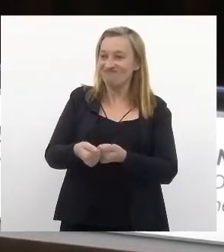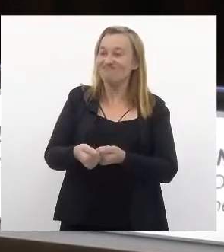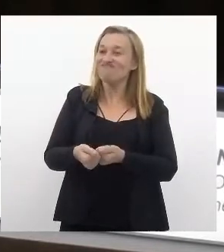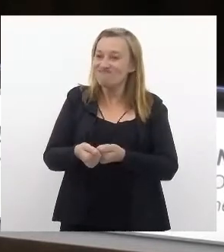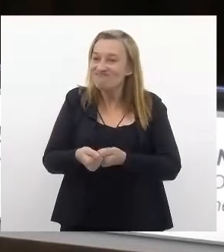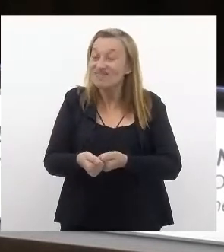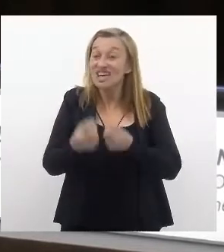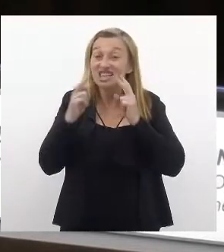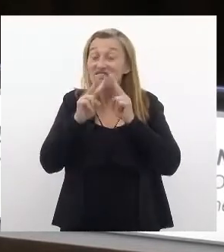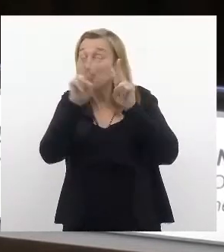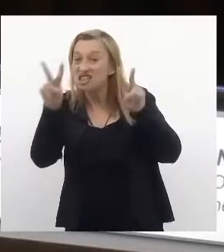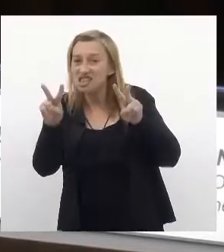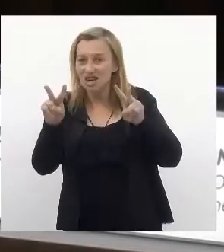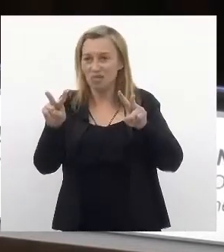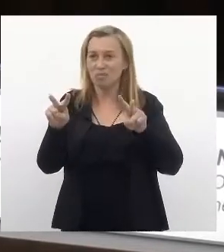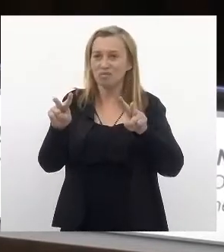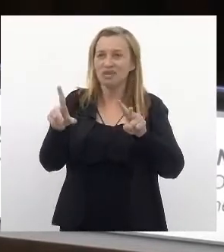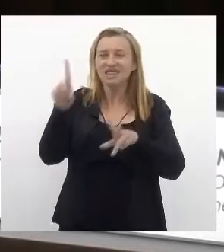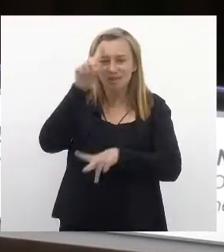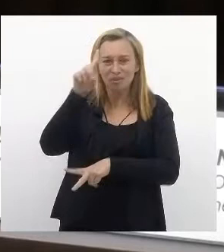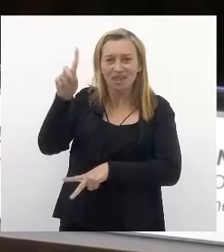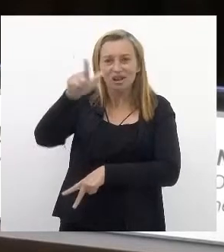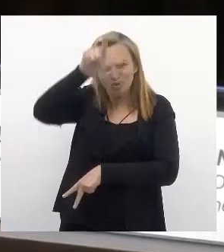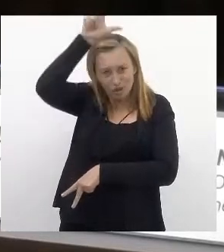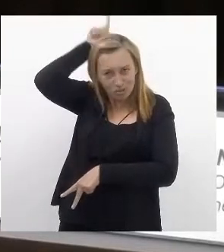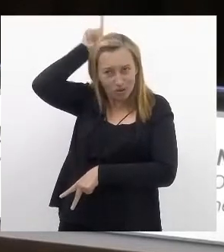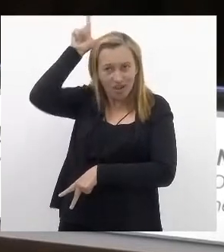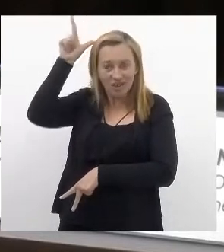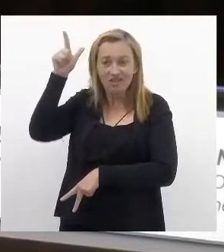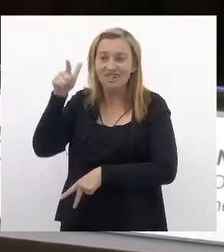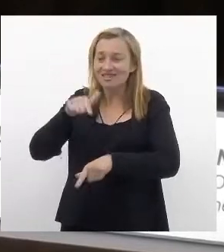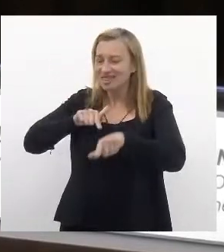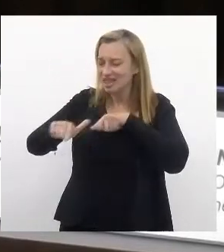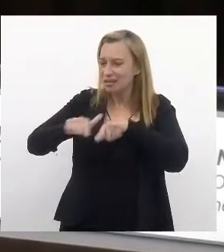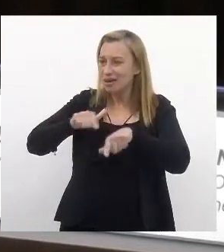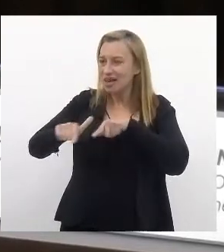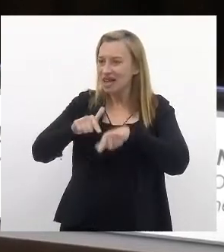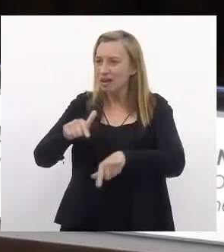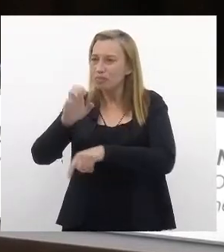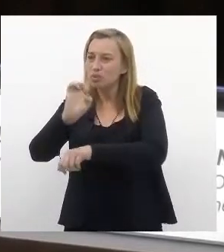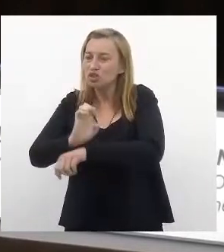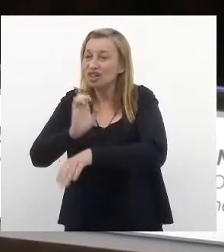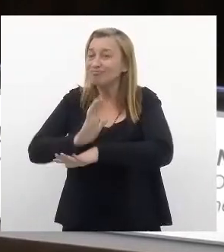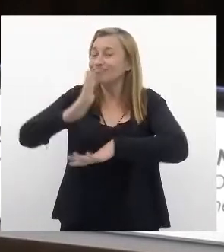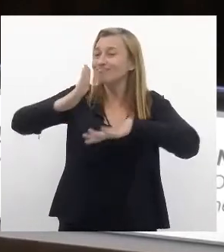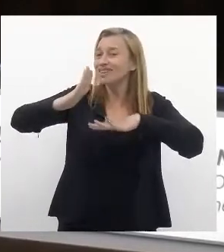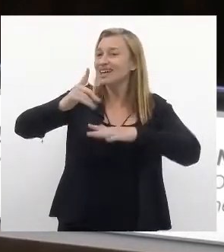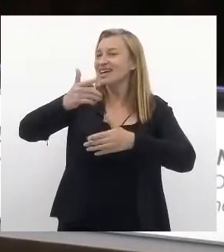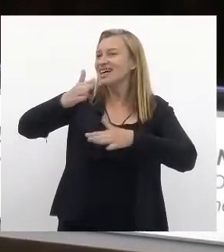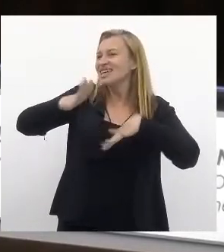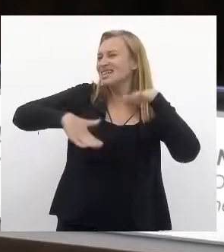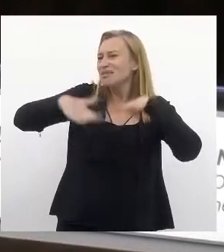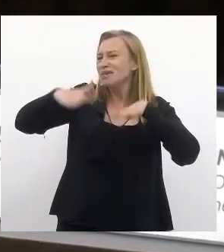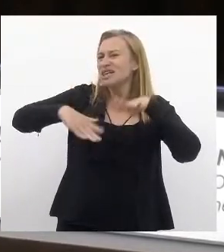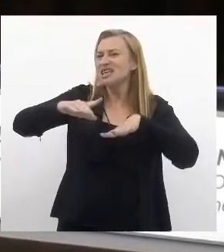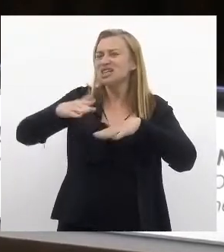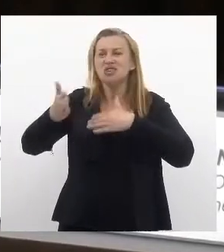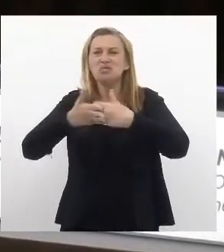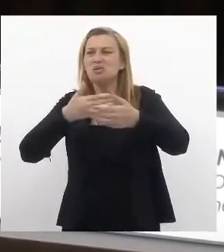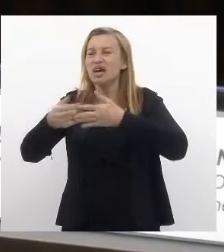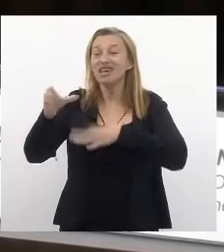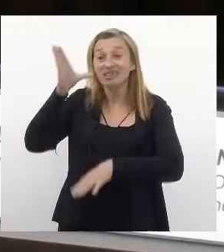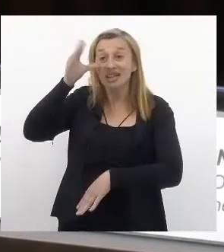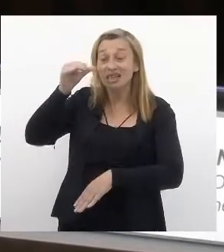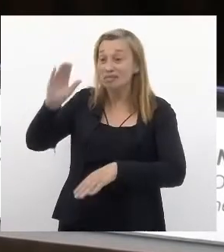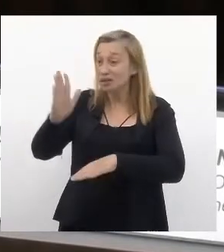esta visão estadista do deputado Luiz Paulo o faz trabalhar para o Estado, independente de outros interesses, mas no interesse